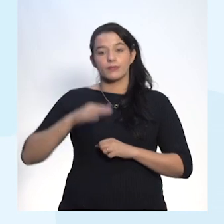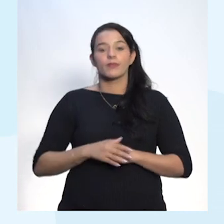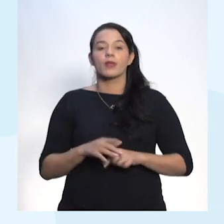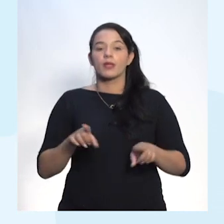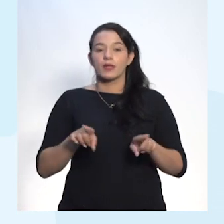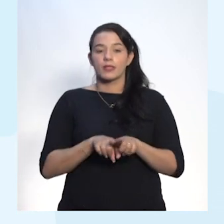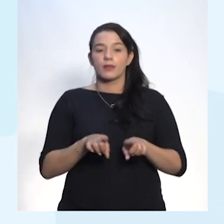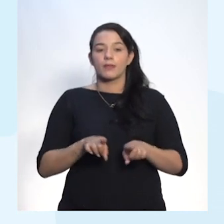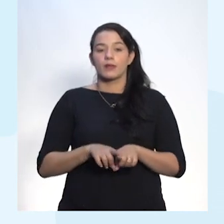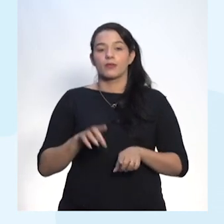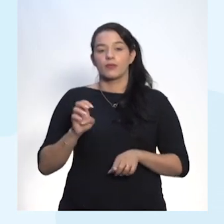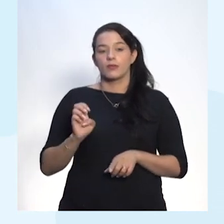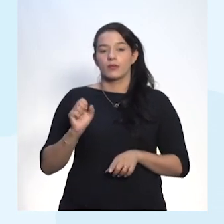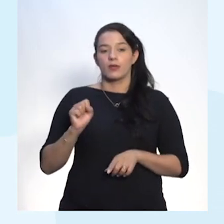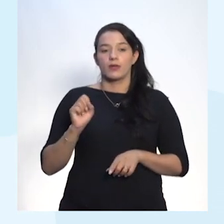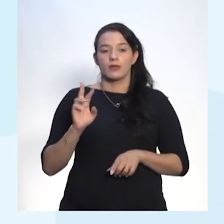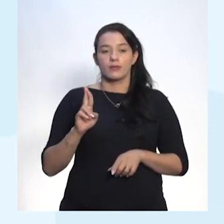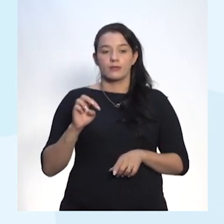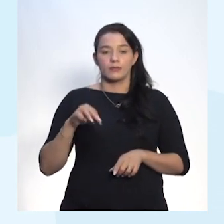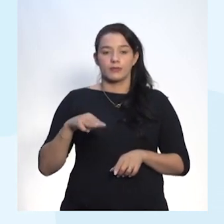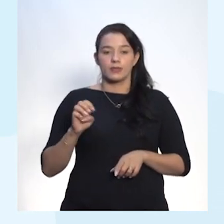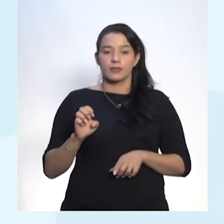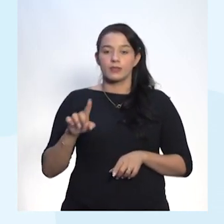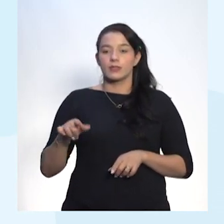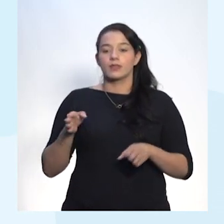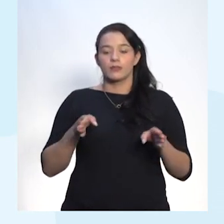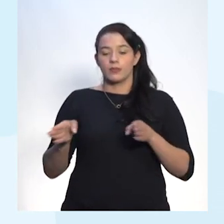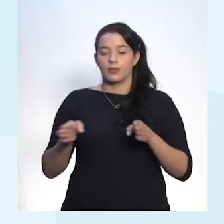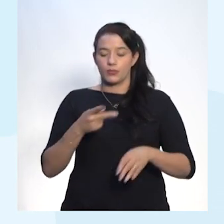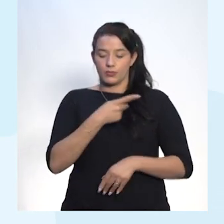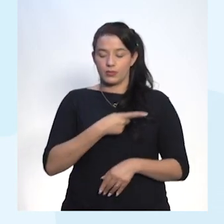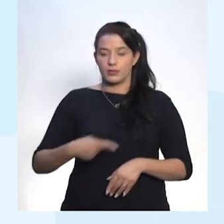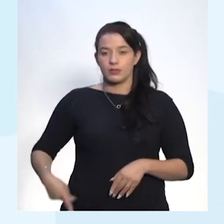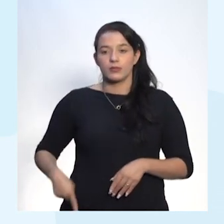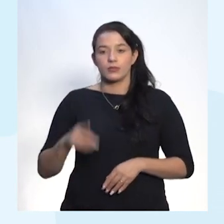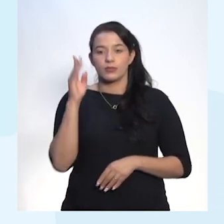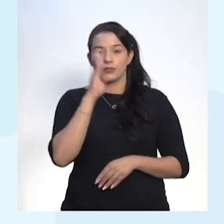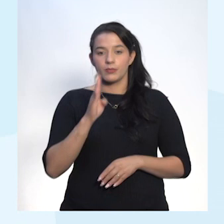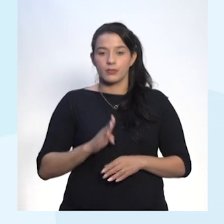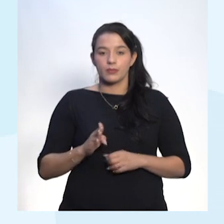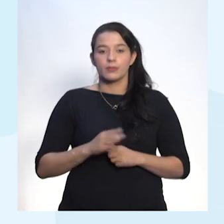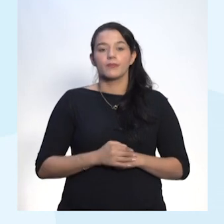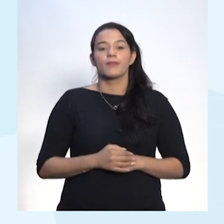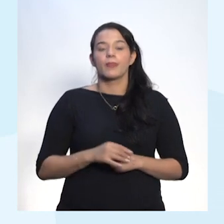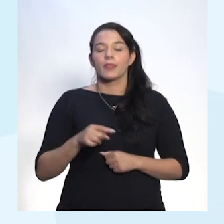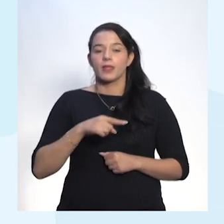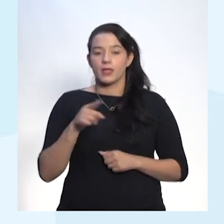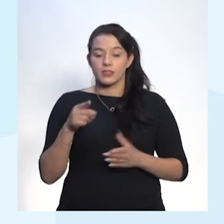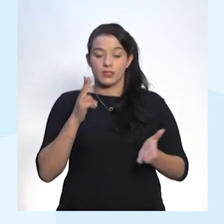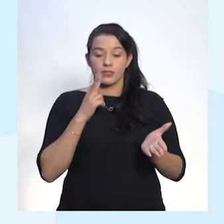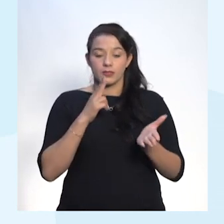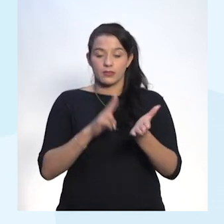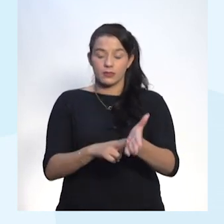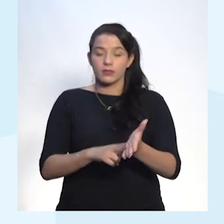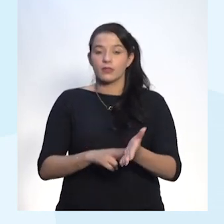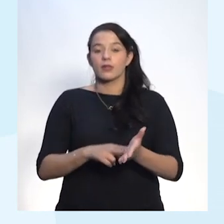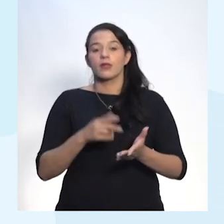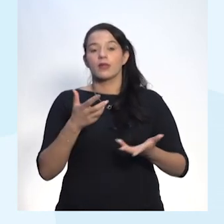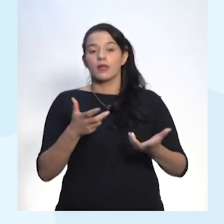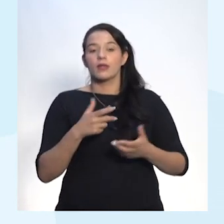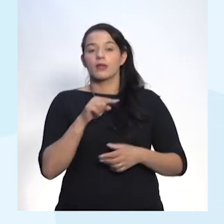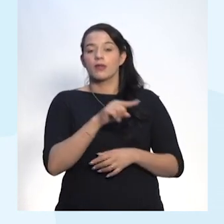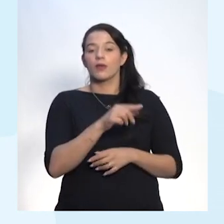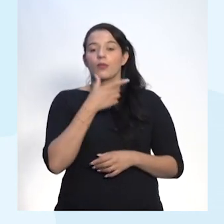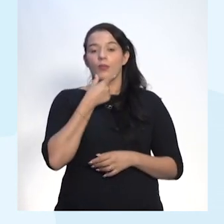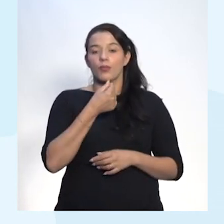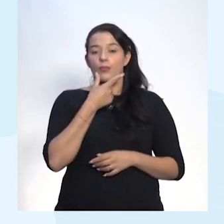da Fonseca, que foi presidente do Brasil naquela época. Essas cartas foram atribuídas a Arthur Bernardes, que